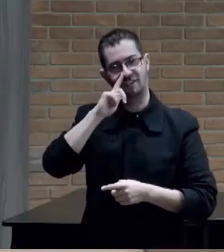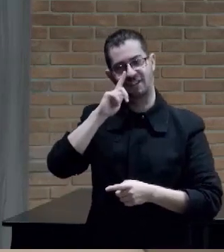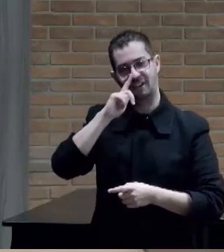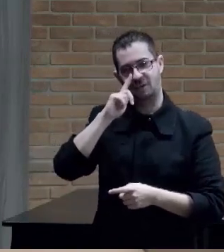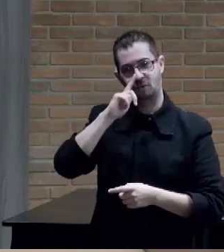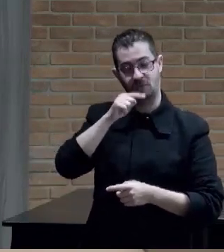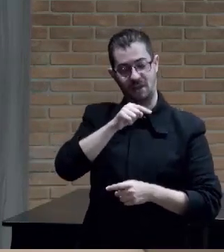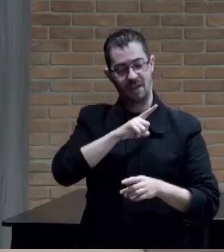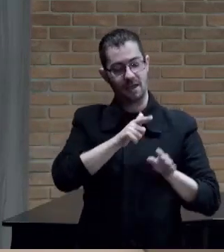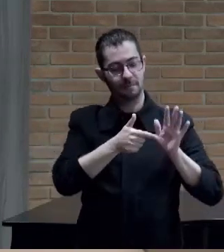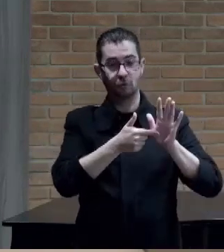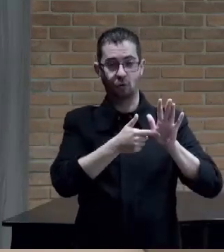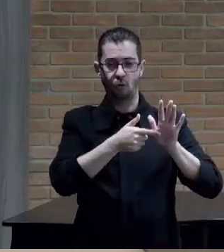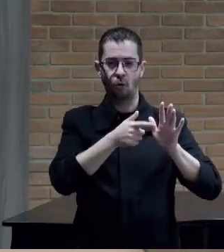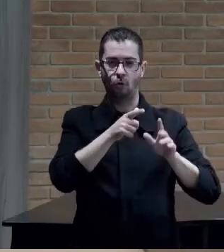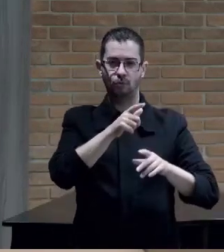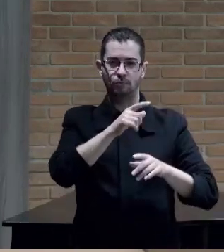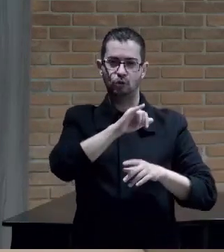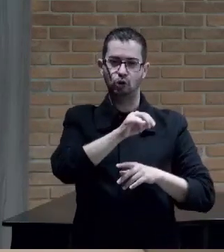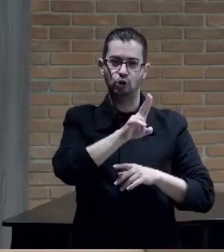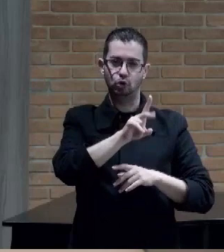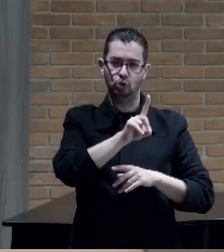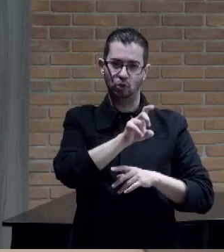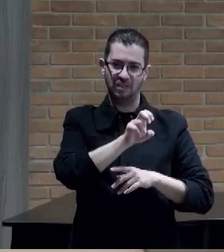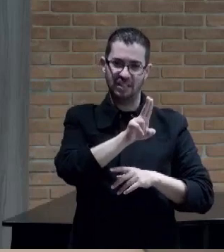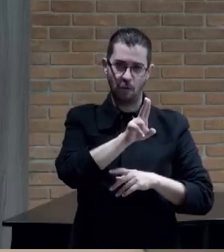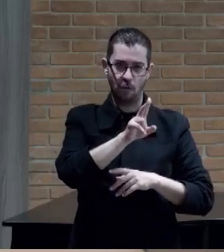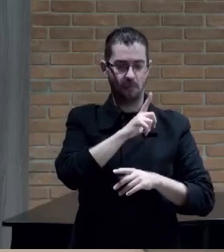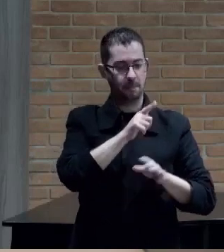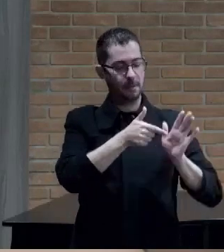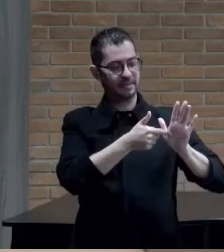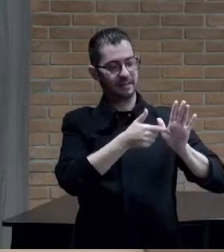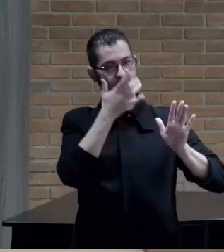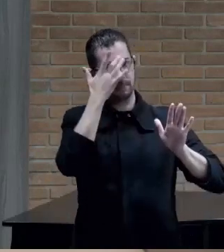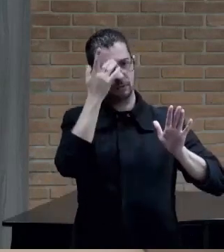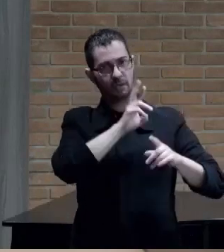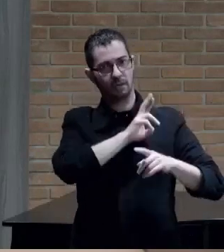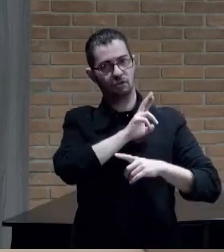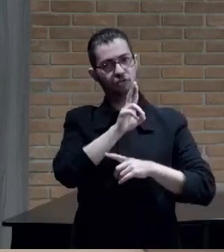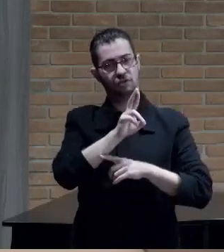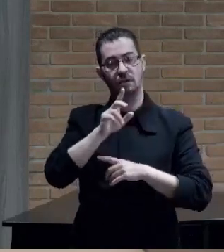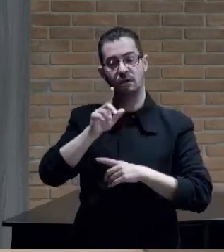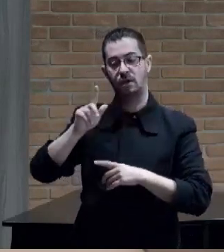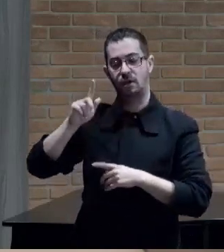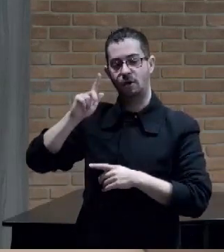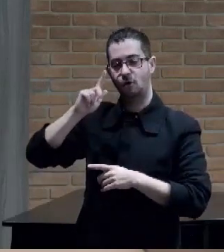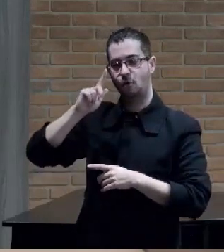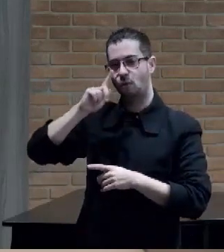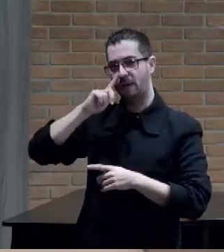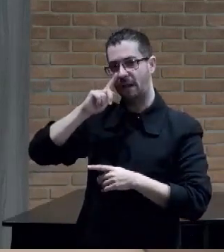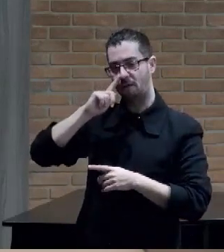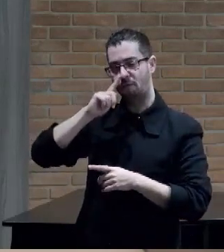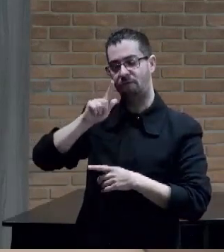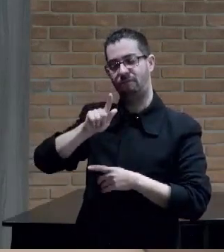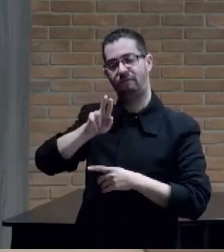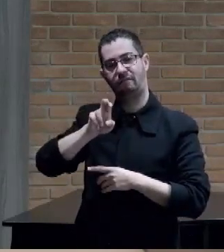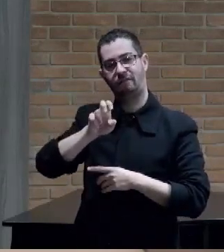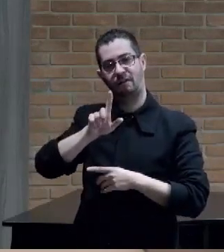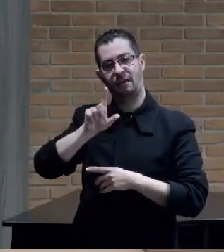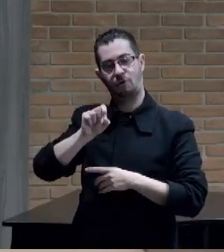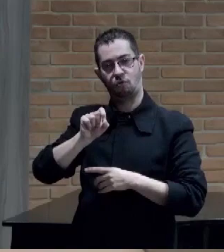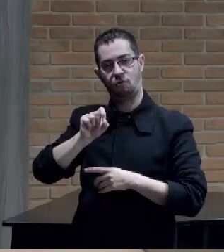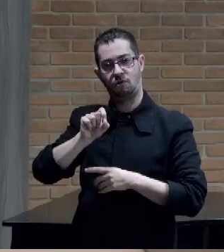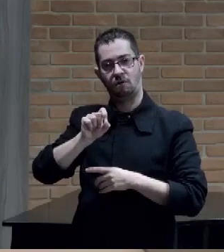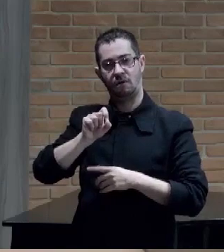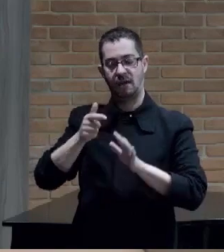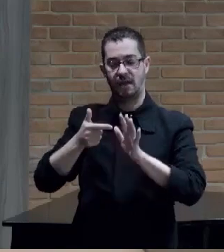a sabedoria humana. Mas se você for ler Romanos capítulo 1, capítulo 2, capítulo 3, você vai observar que Paulo